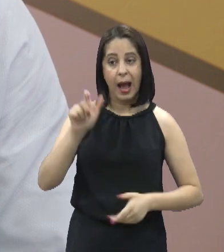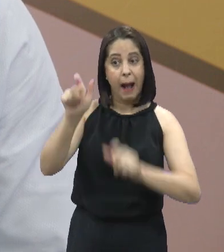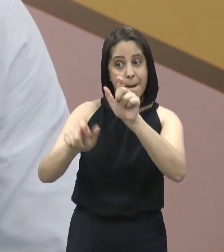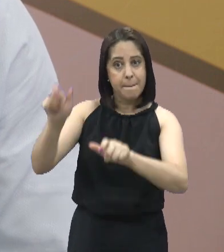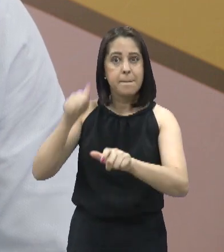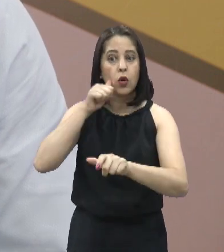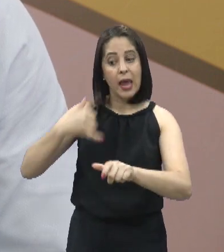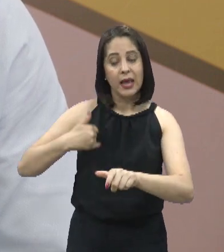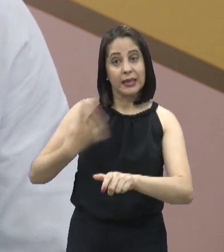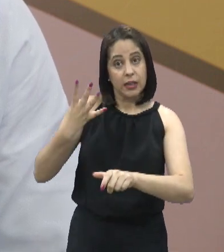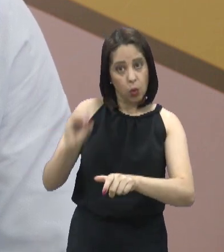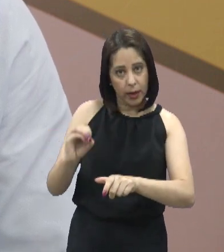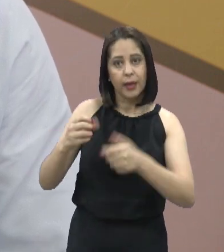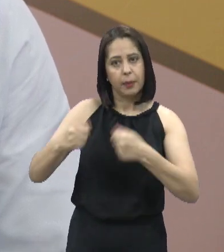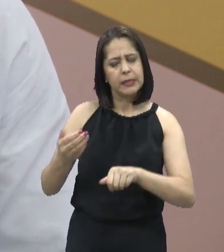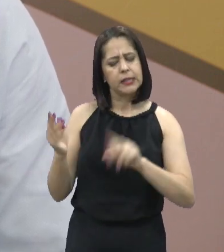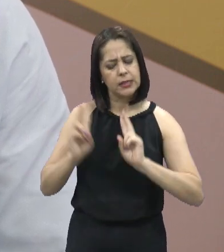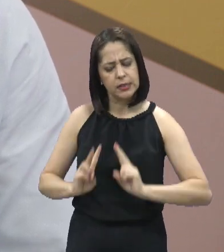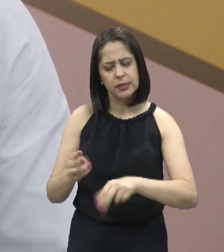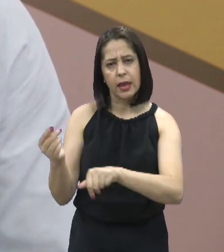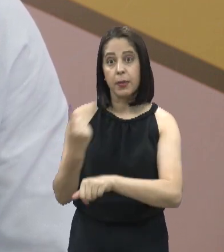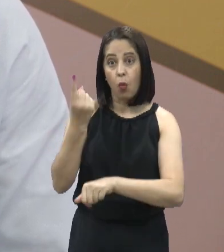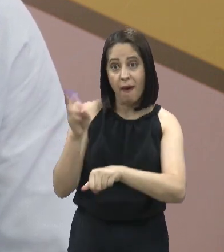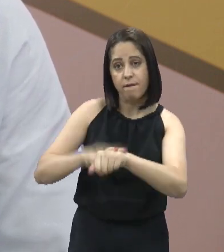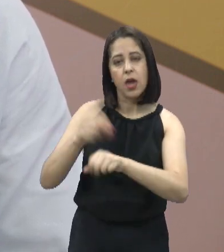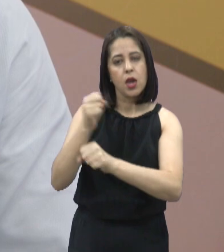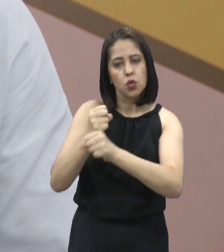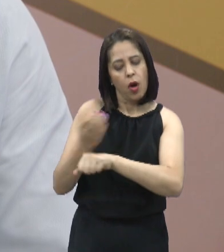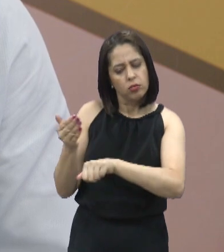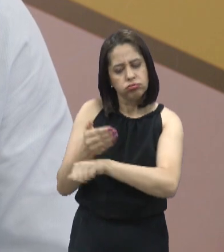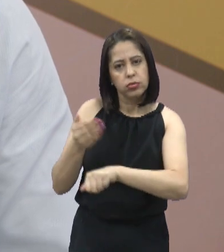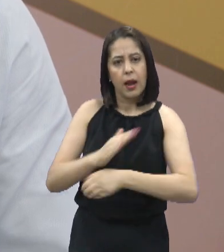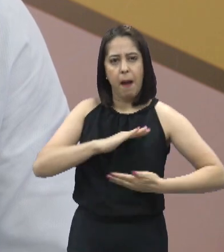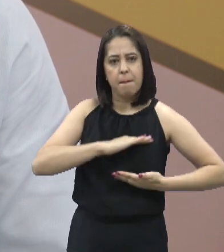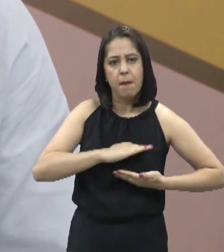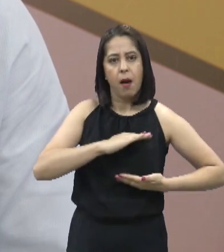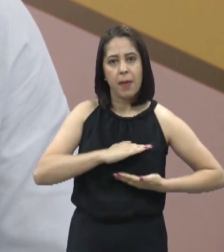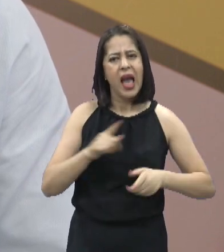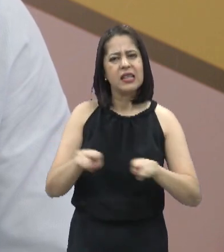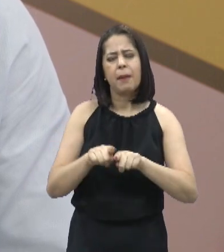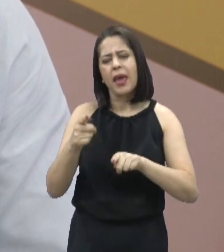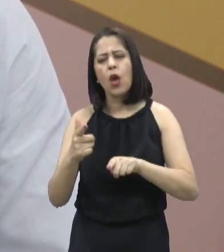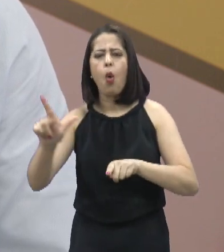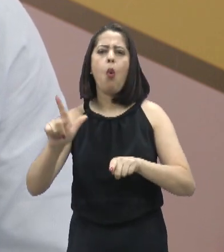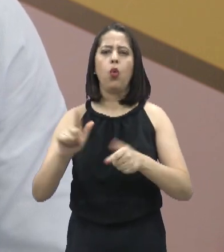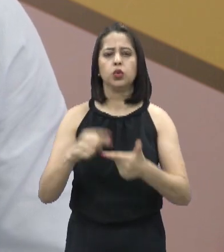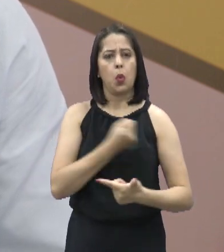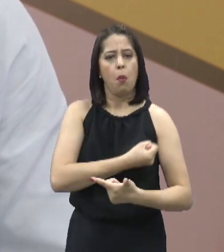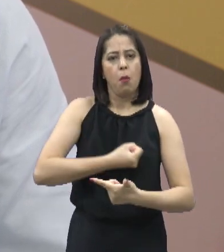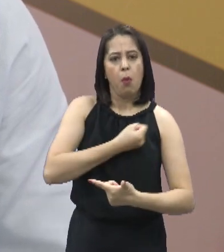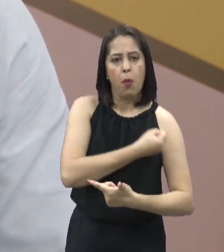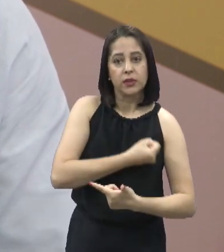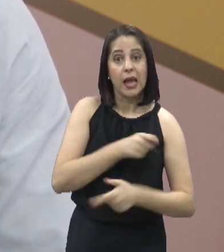ser feito de rotina, pelo menos uma vez ao ano. Esse é o principal. A gente tem outros exames, como o ultrassom e a